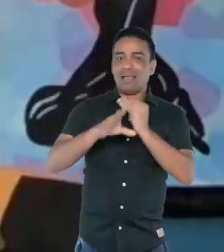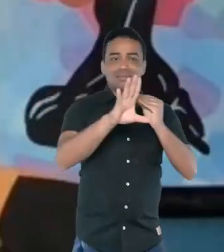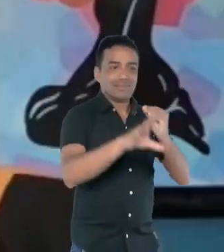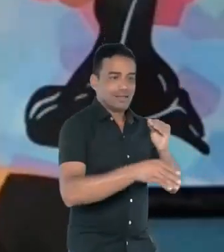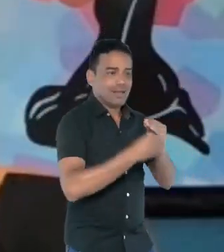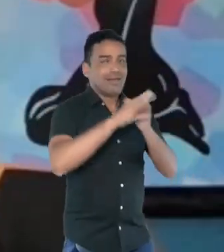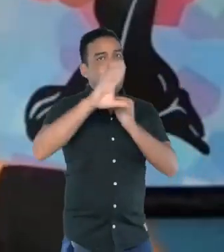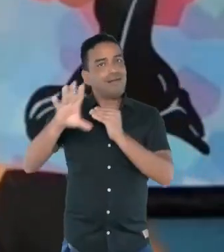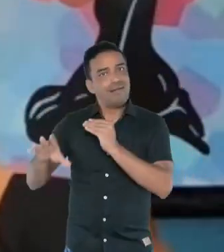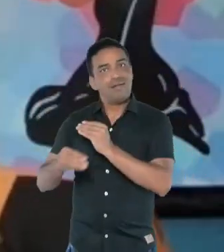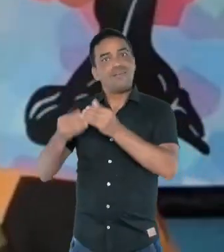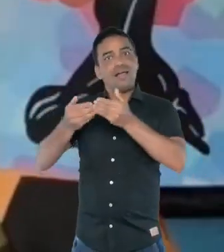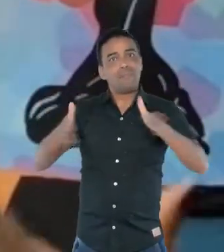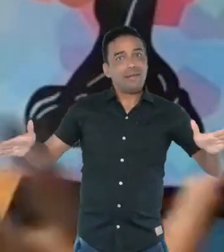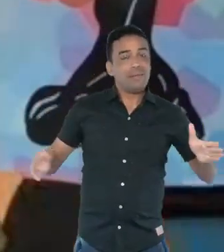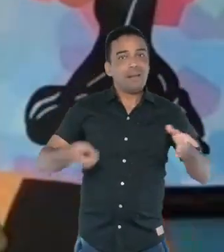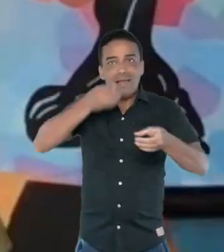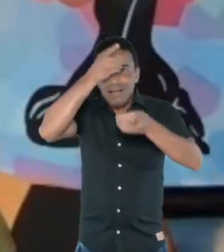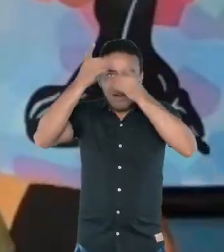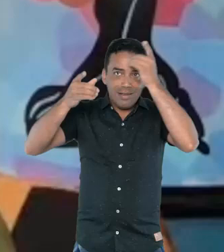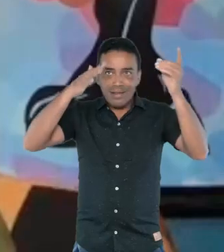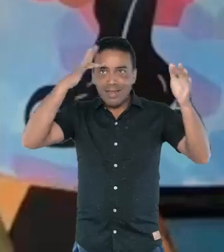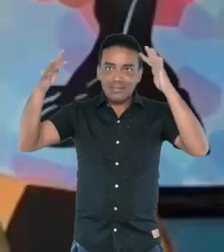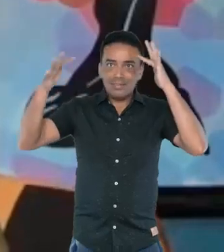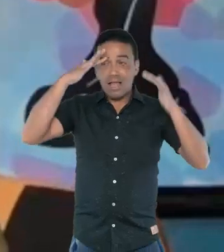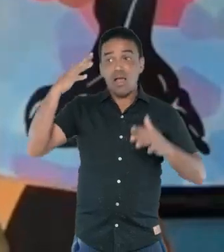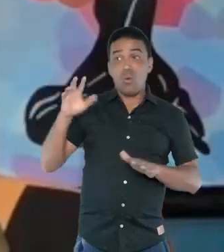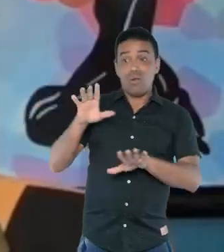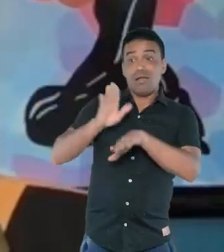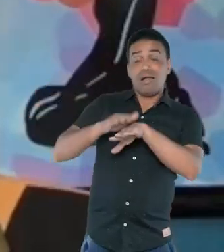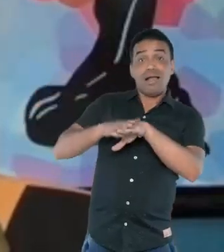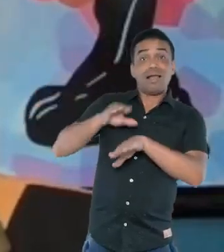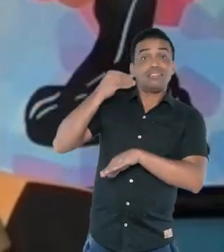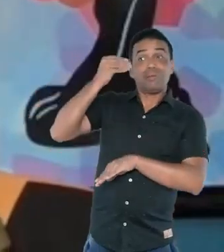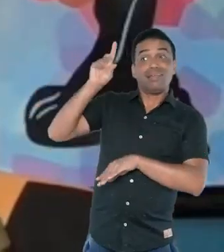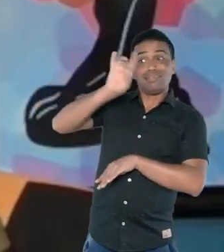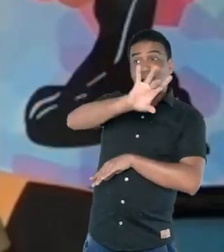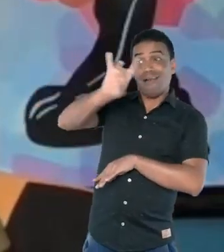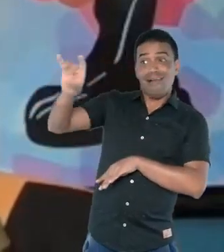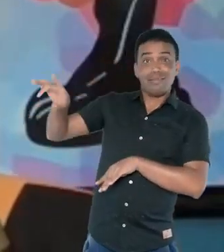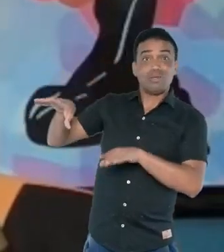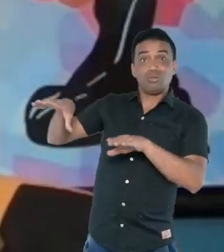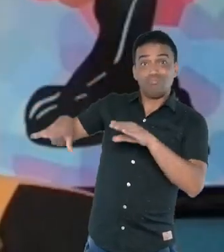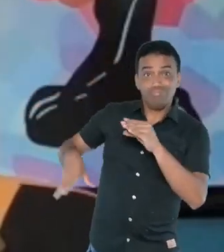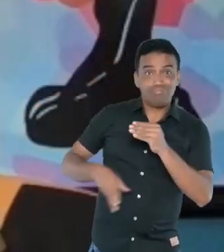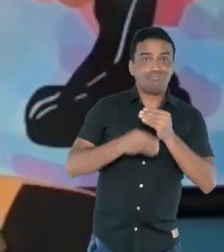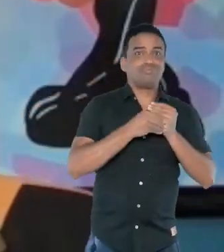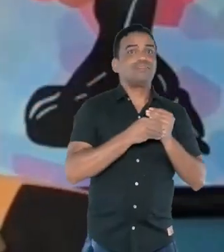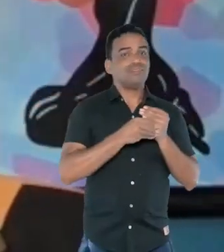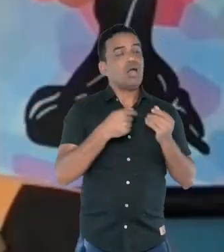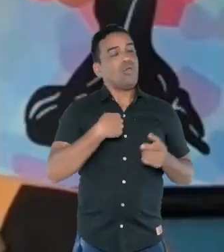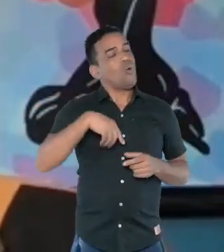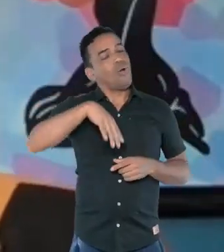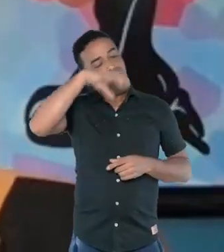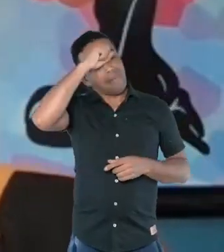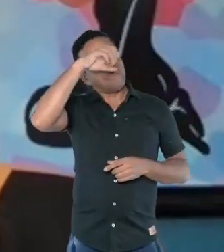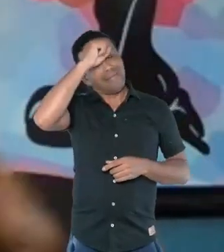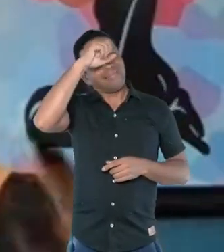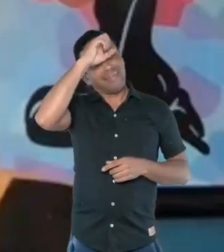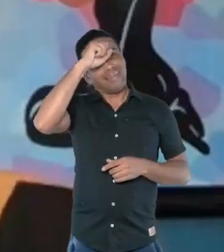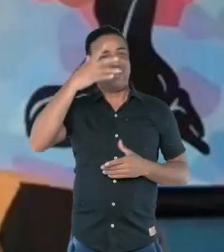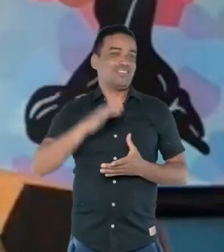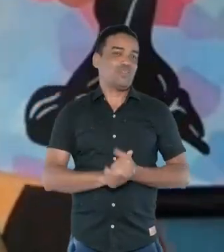ele vai abrir espaço para a criação das histórias individuais com aquele trecho. Eu estou ainda aprendendo, né? Eu falo que eu